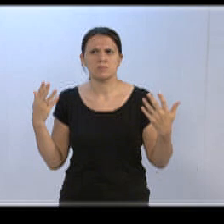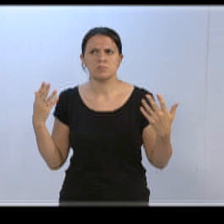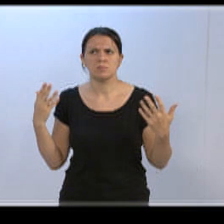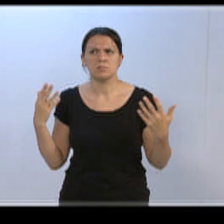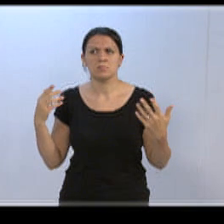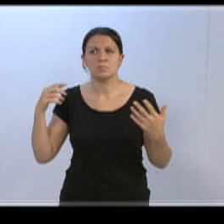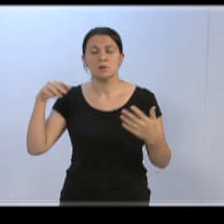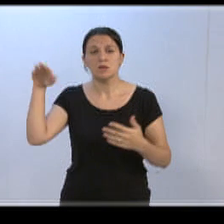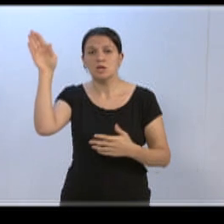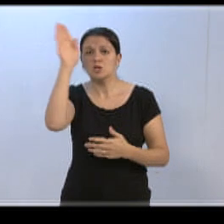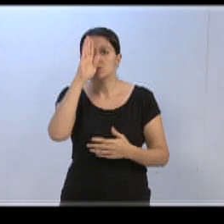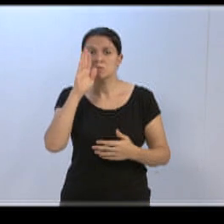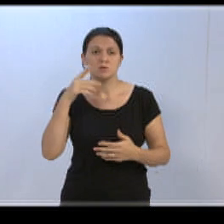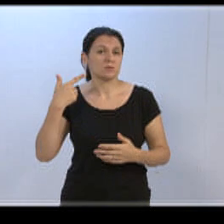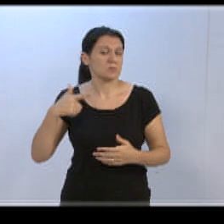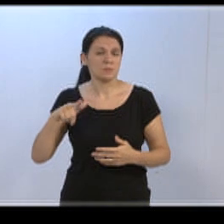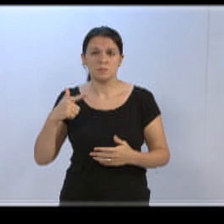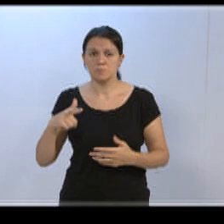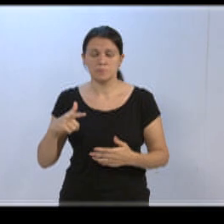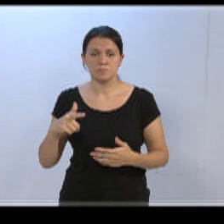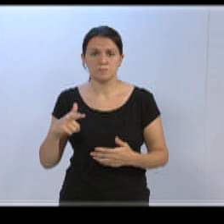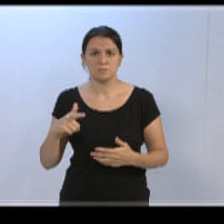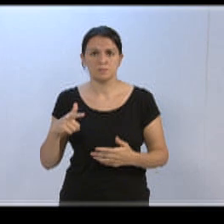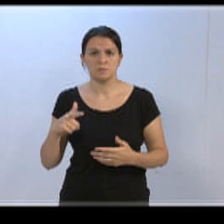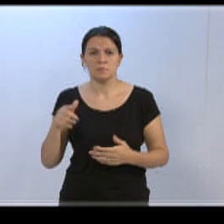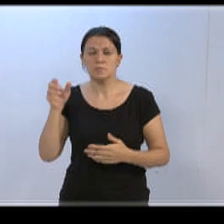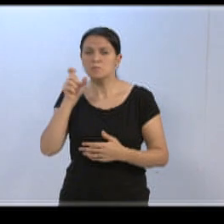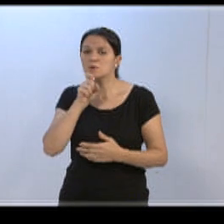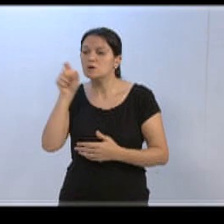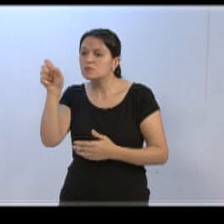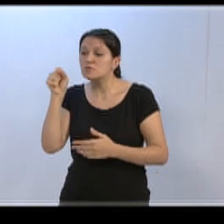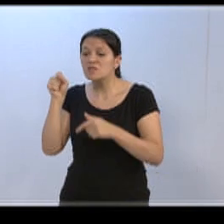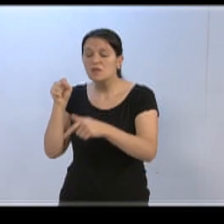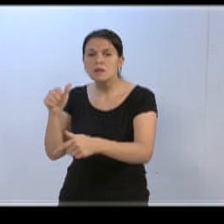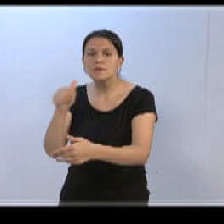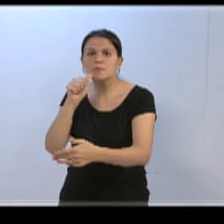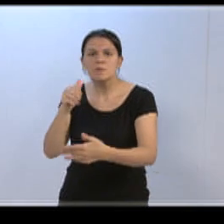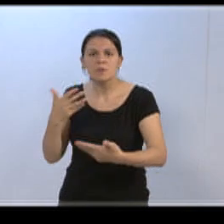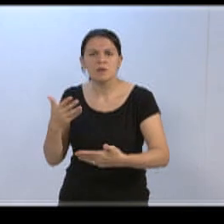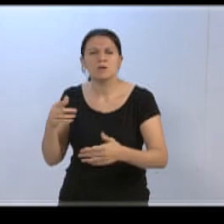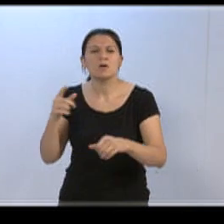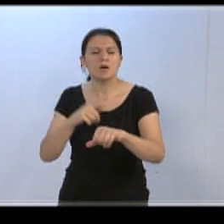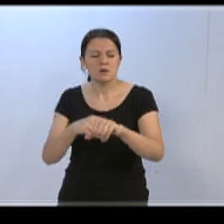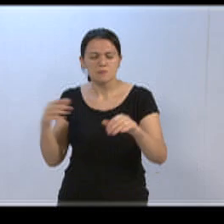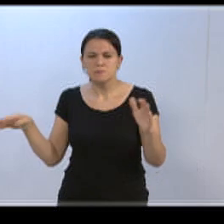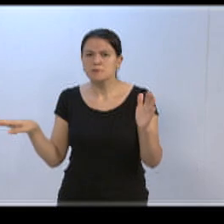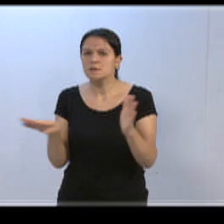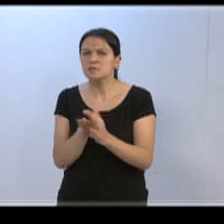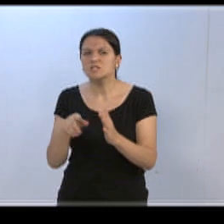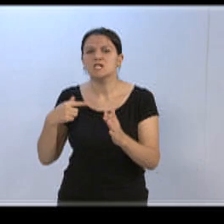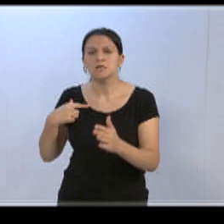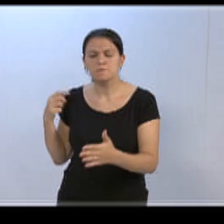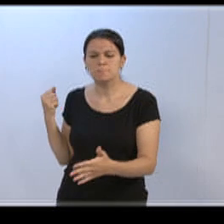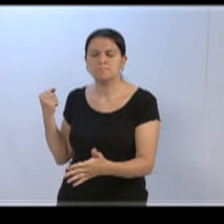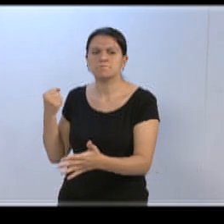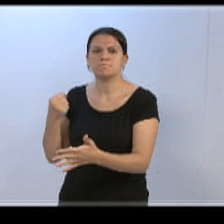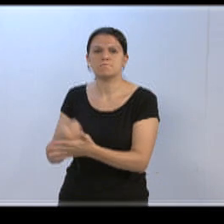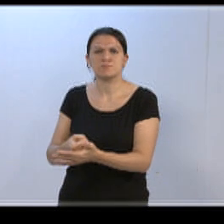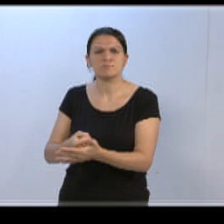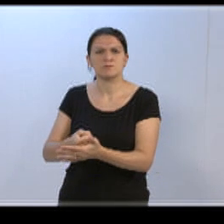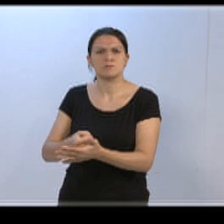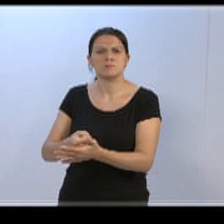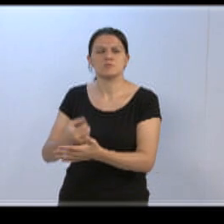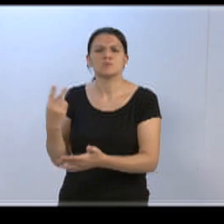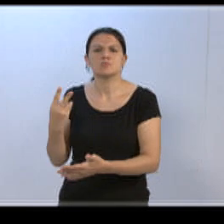no Brasil, que não tem no Brasil, dentro da geladeira, e eles beberam. A hora que eles chegarem em casa, eu vou arrebentar